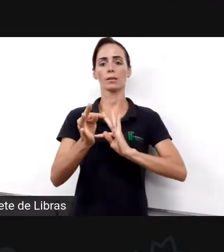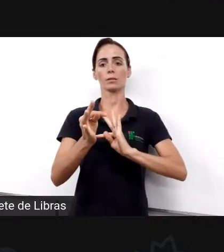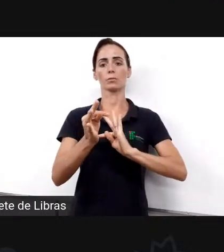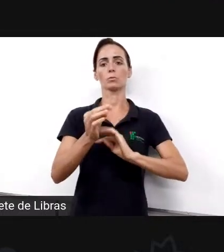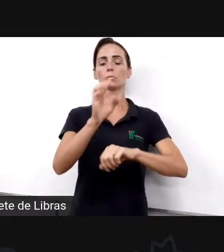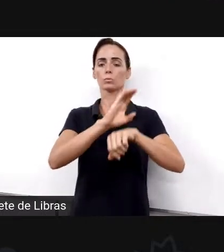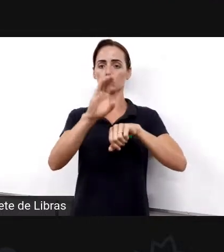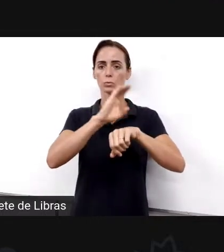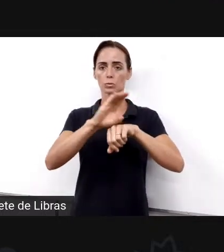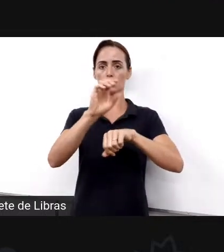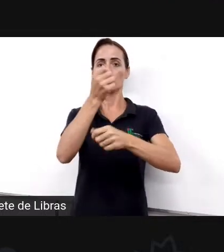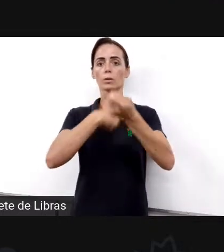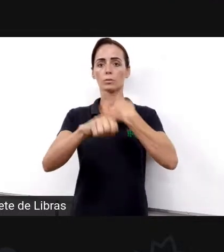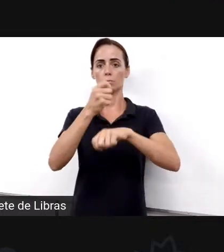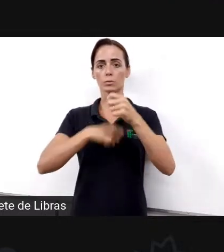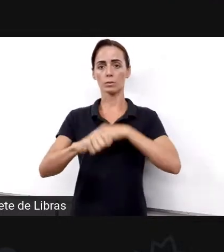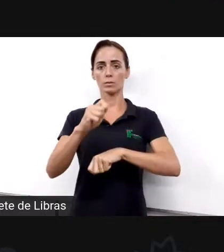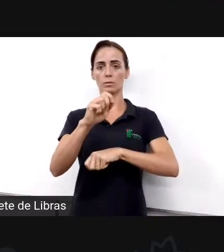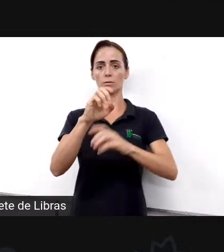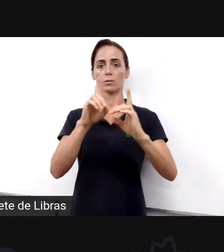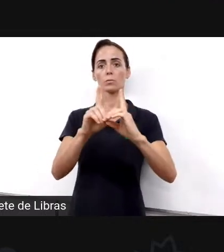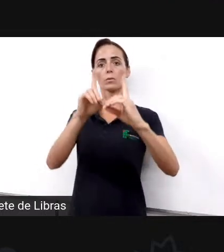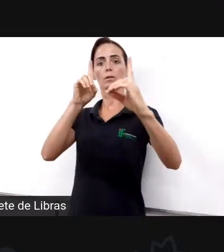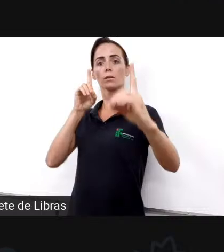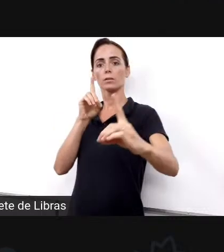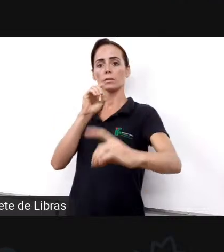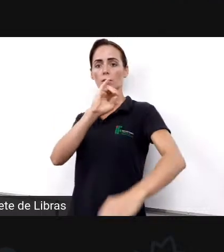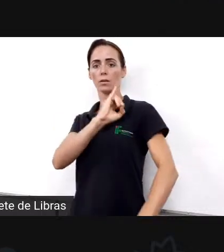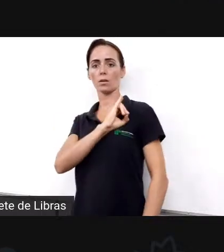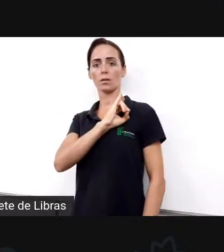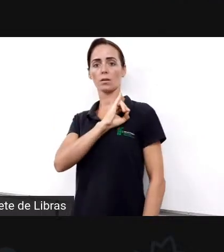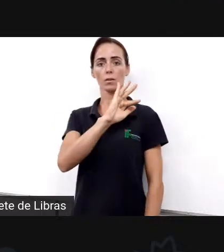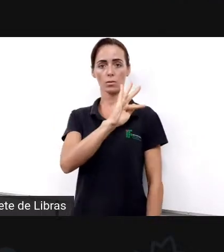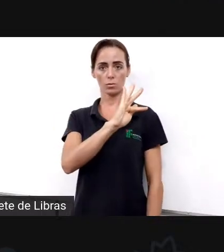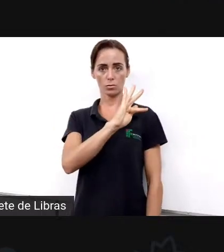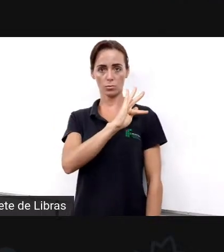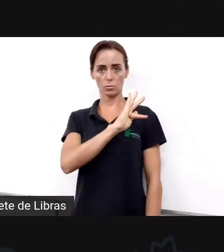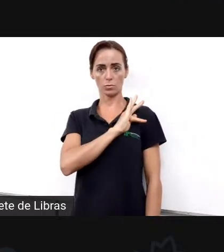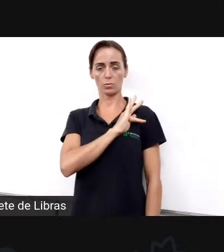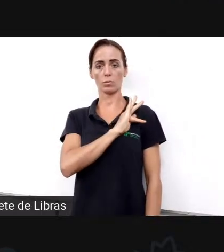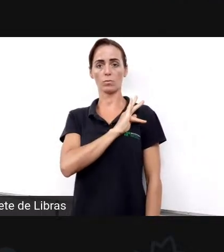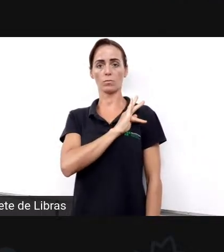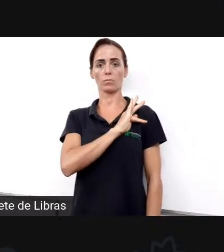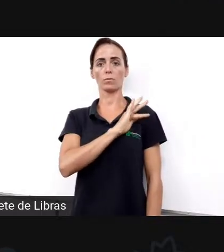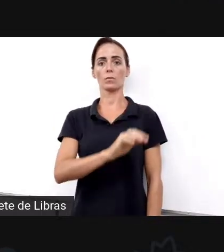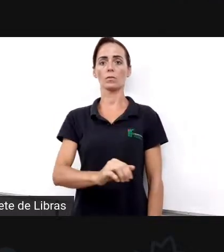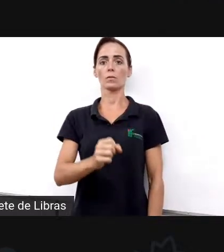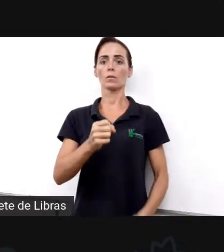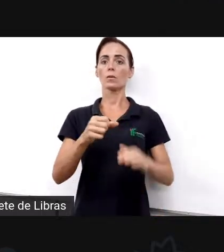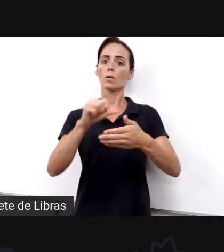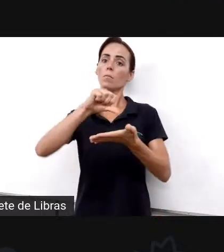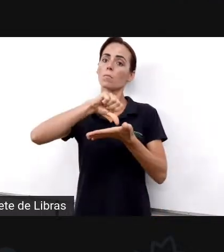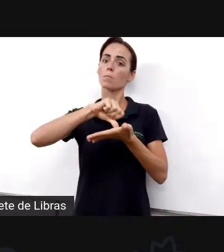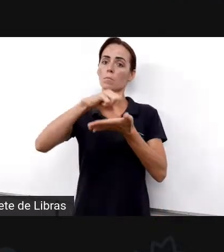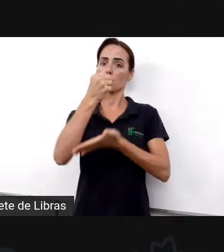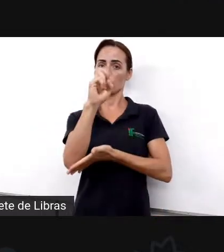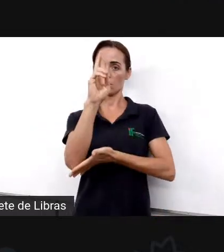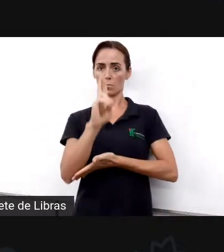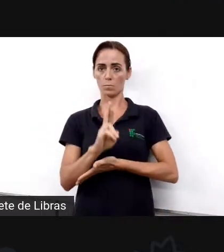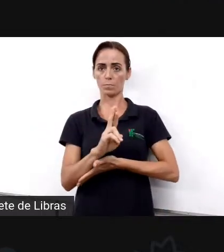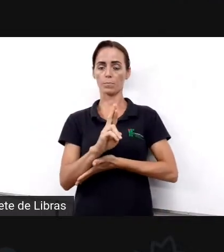EAD do Instituto Federal de Educação, Ciência e Tecnologia Farroupilha, Polo Santa Rosa,